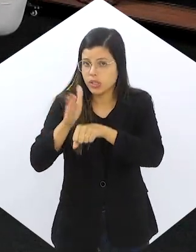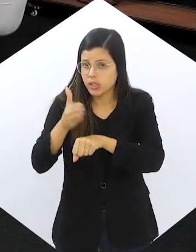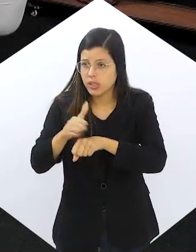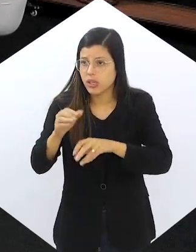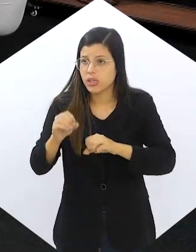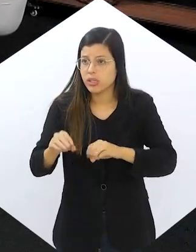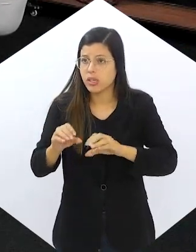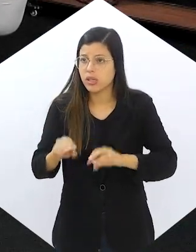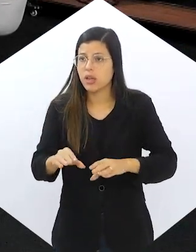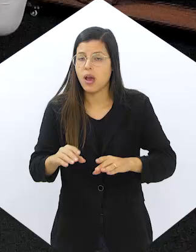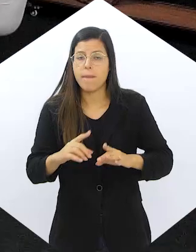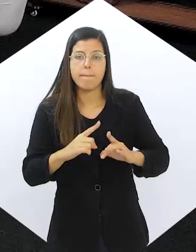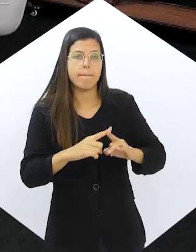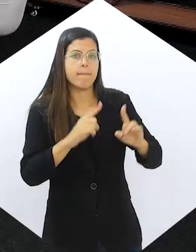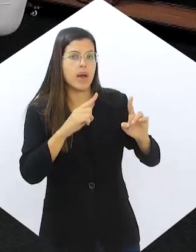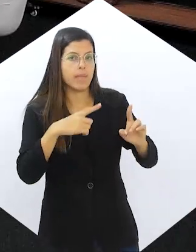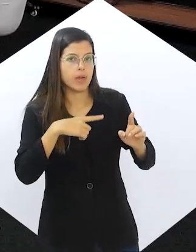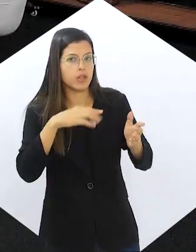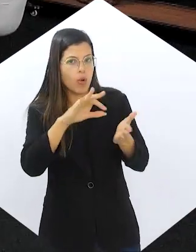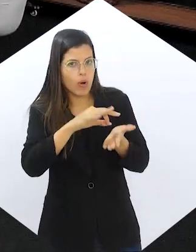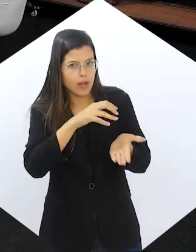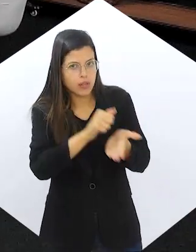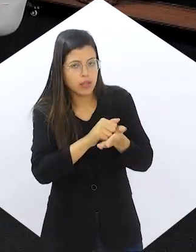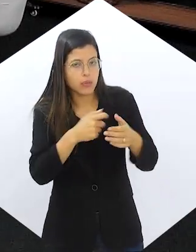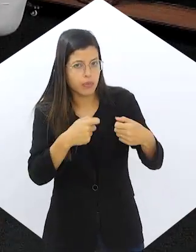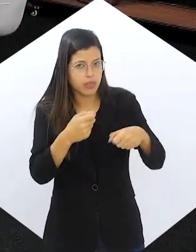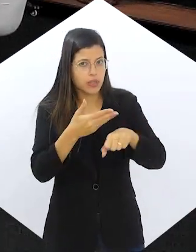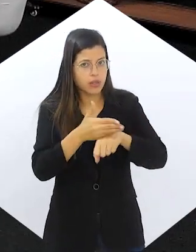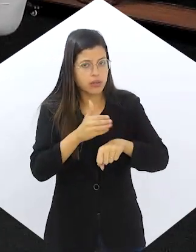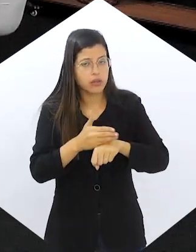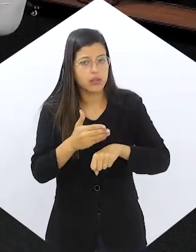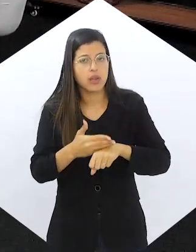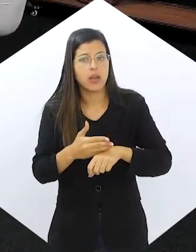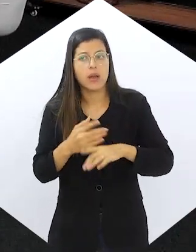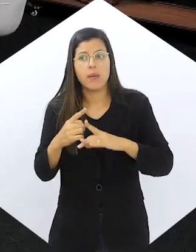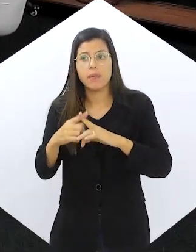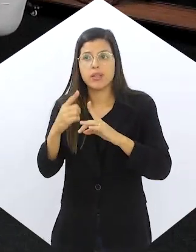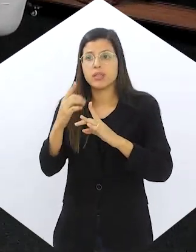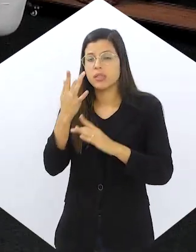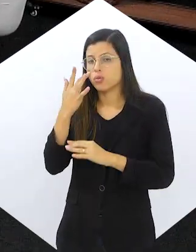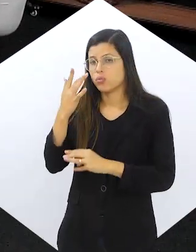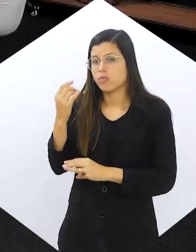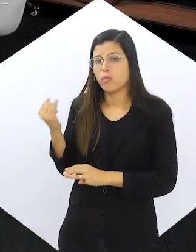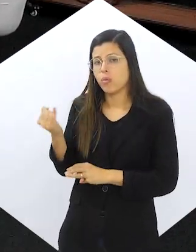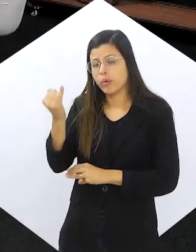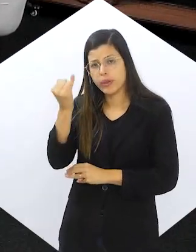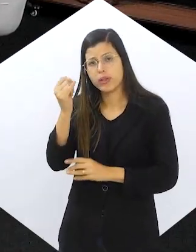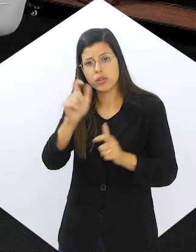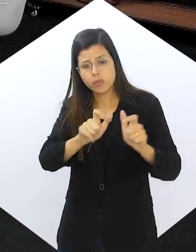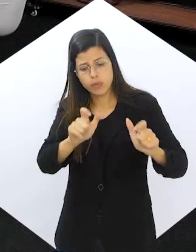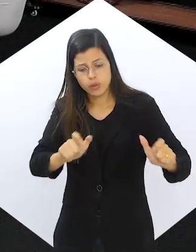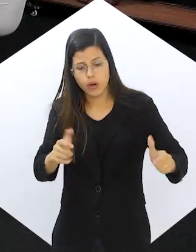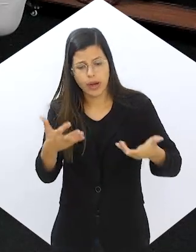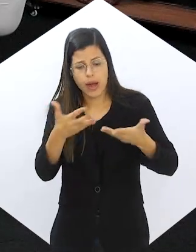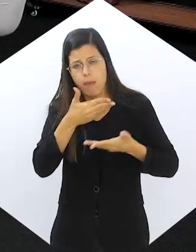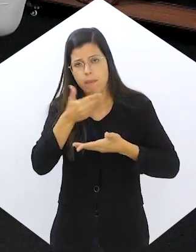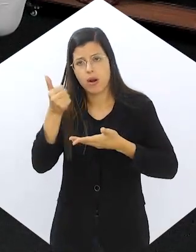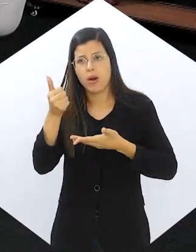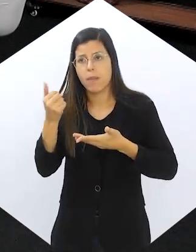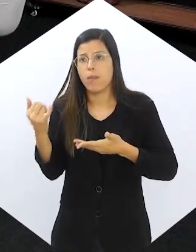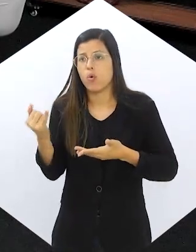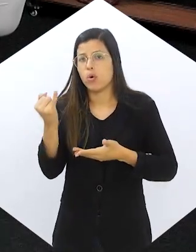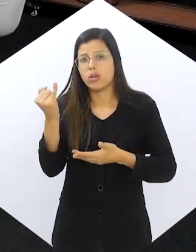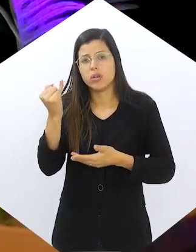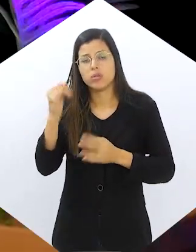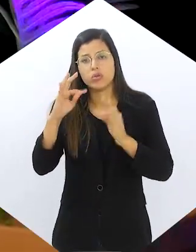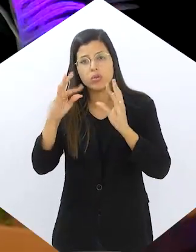sério. Mas para ter o realmente. cadastro, tem que ter Tem o que adestramento. ter. Mas eu acho que é importante até as pessoas, como se todo mundo quer melhorar, eu